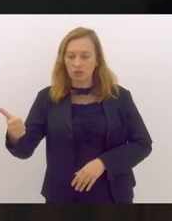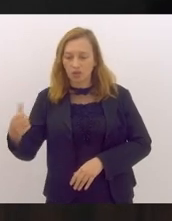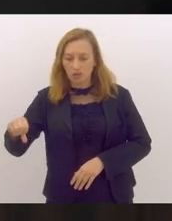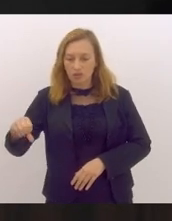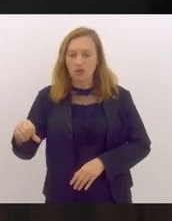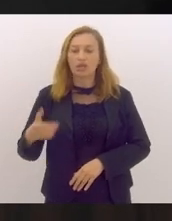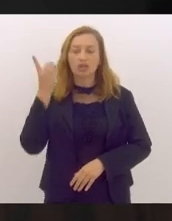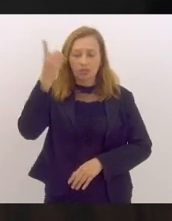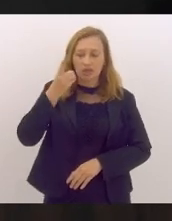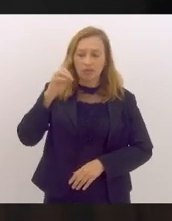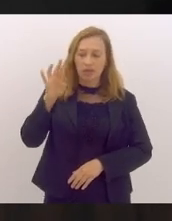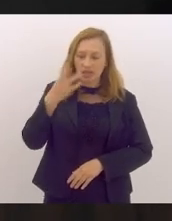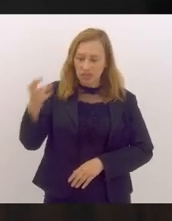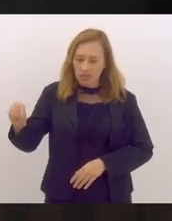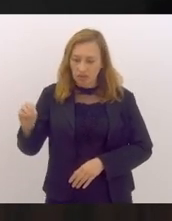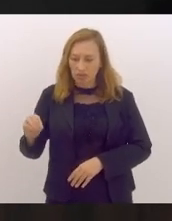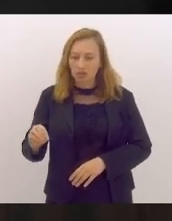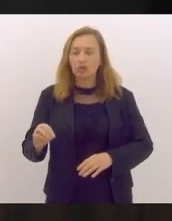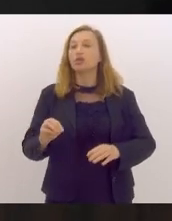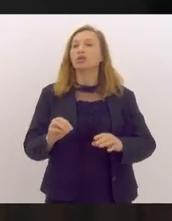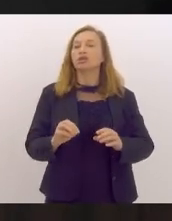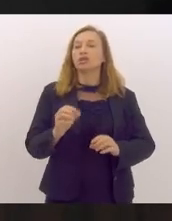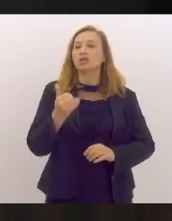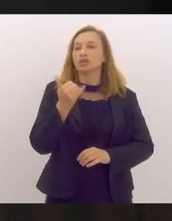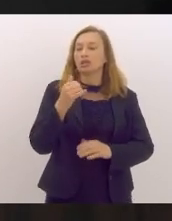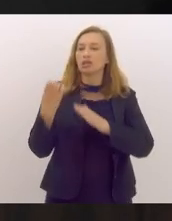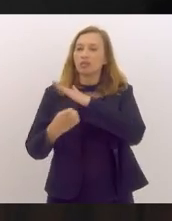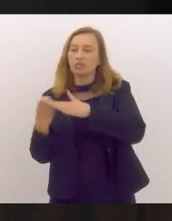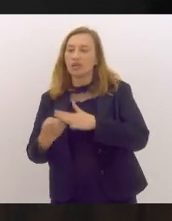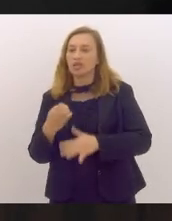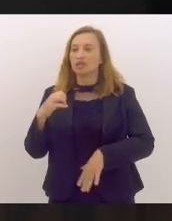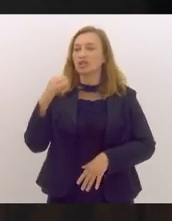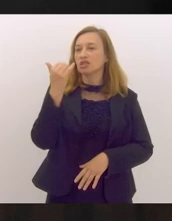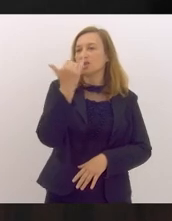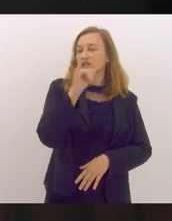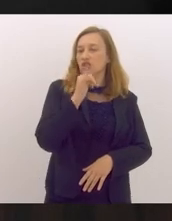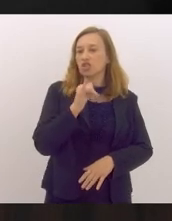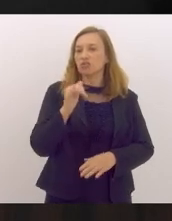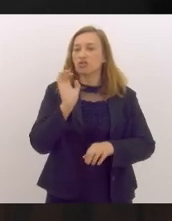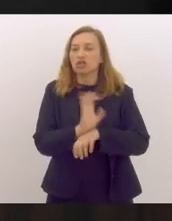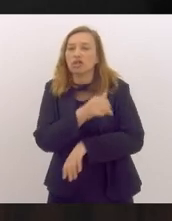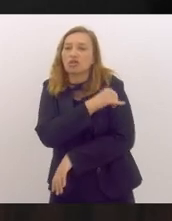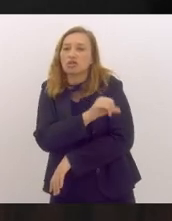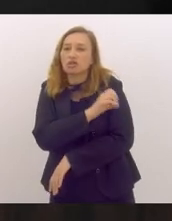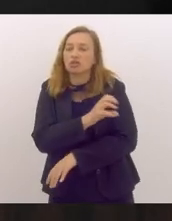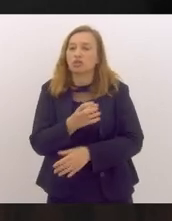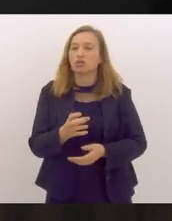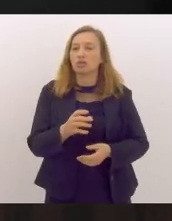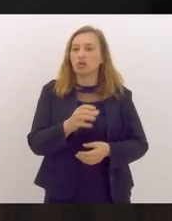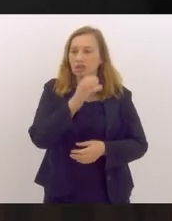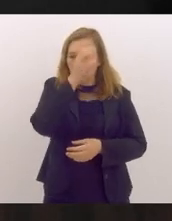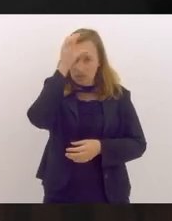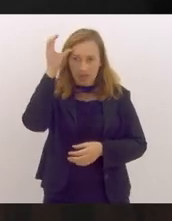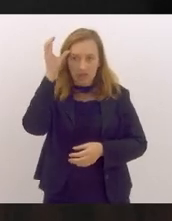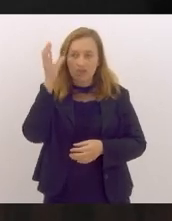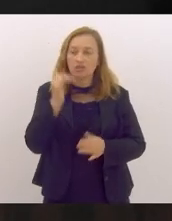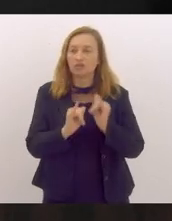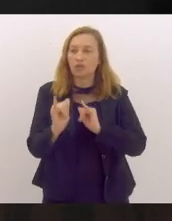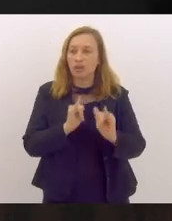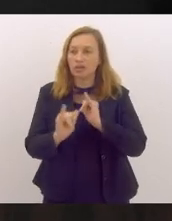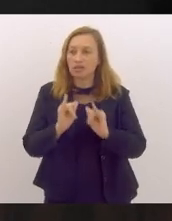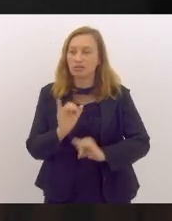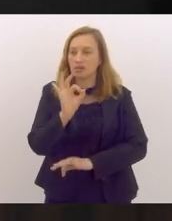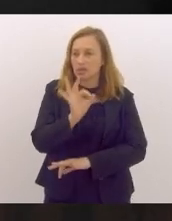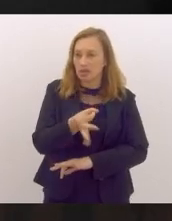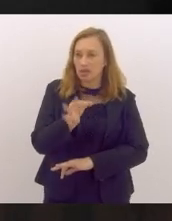deputado Brazão, que obriga as concessionárias de energia elétrica no Estado do Rio de Janeiro a disponibilizar aos consumidores informações claras sobre o consumo mensal